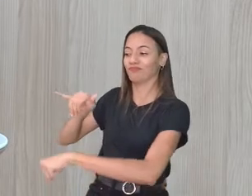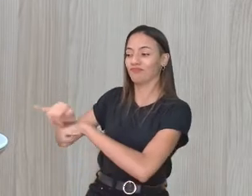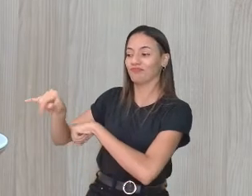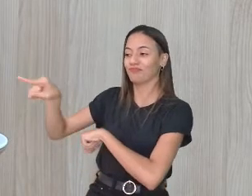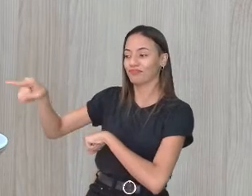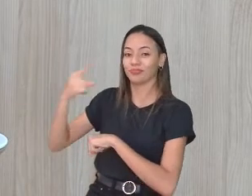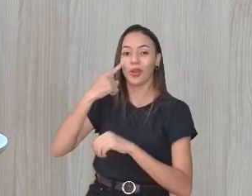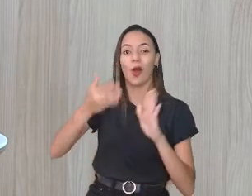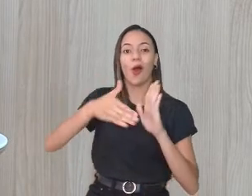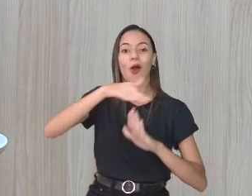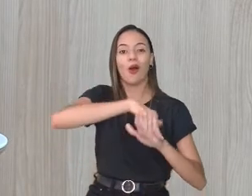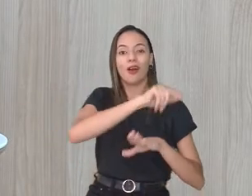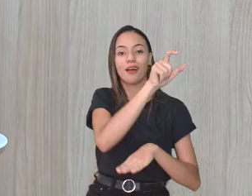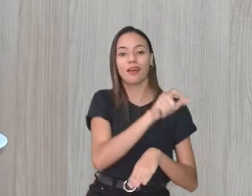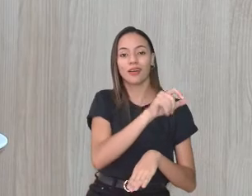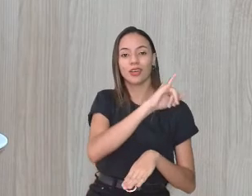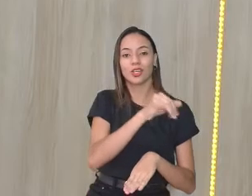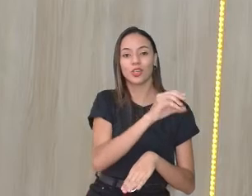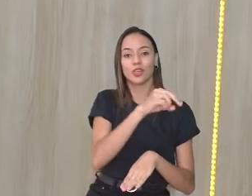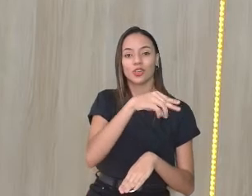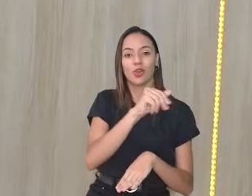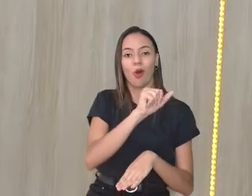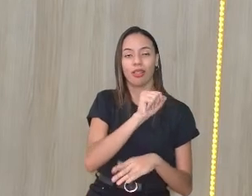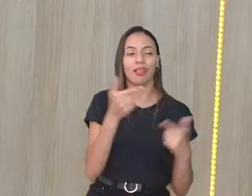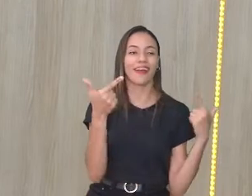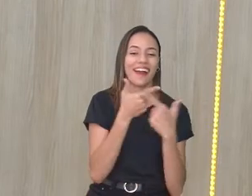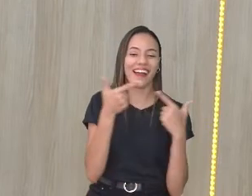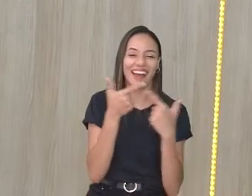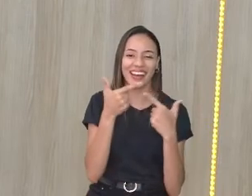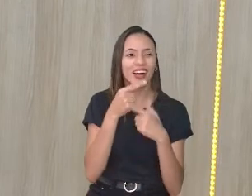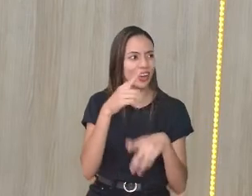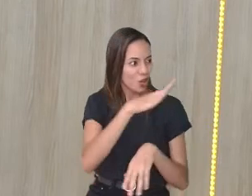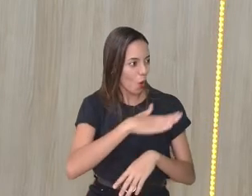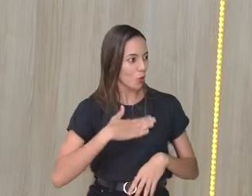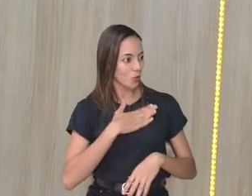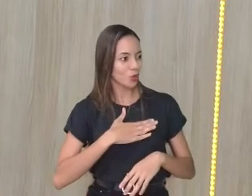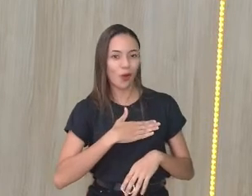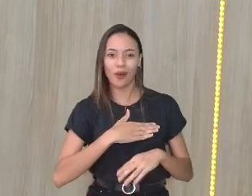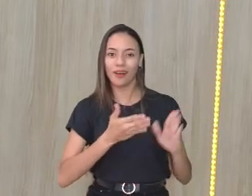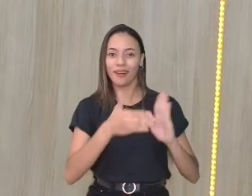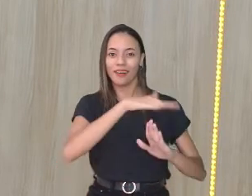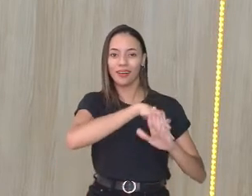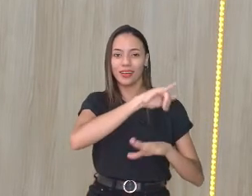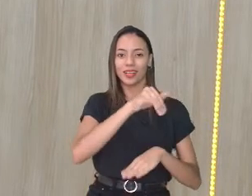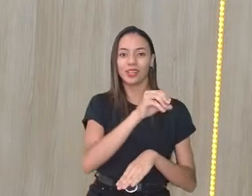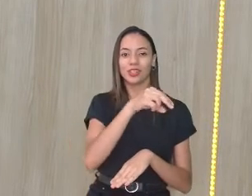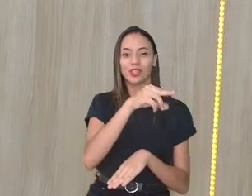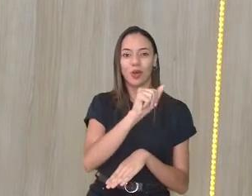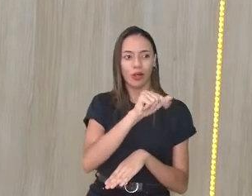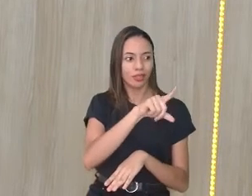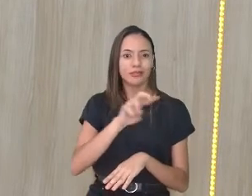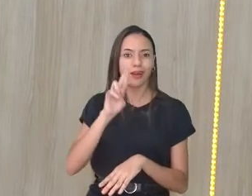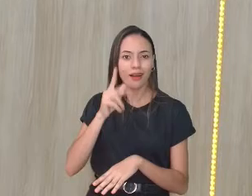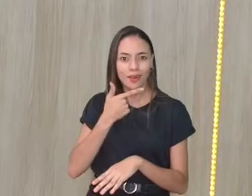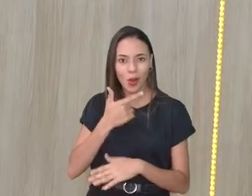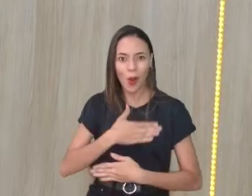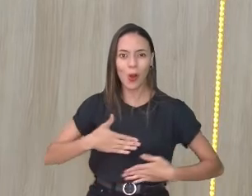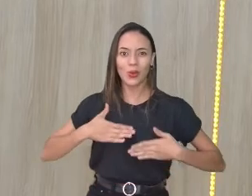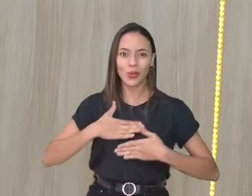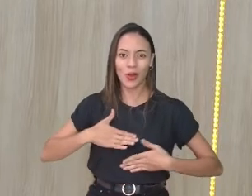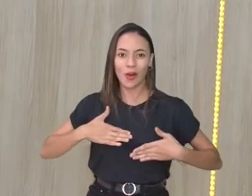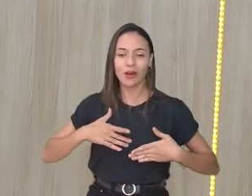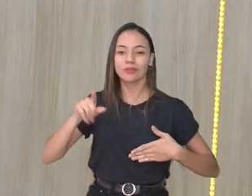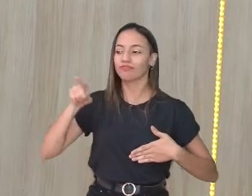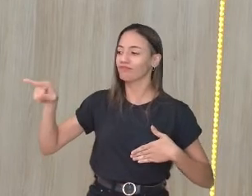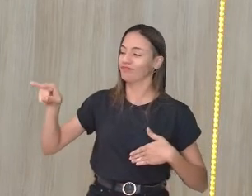Jonas já morrendo de Isso é que é um gancho. Tá vendo? Gostou, Jonas? Foi legal isso aí? Raquel, gostou, Raquel? A gente